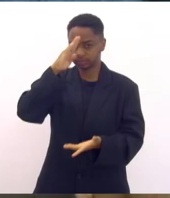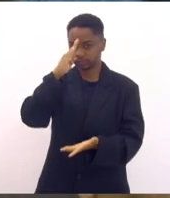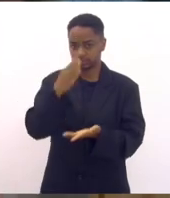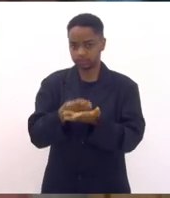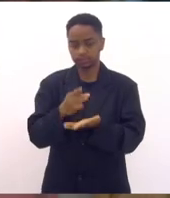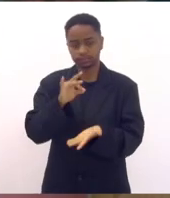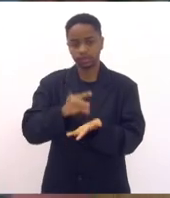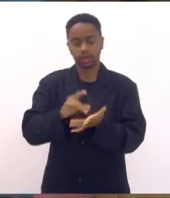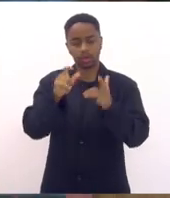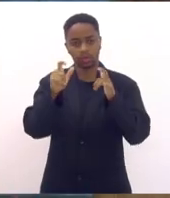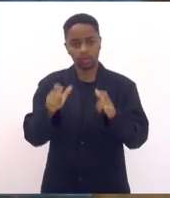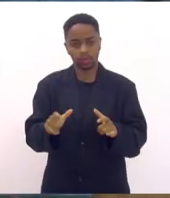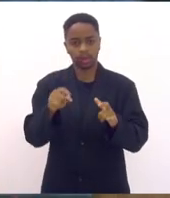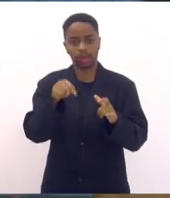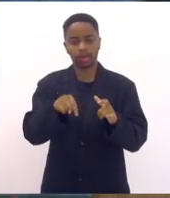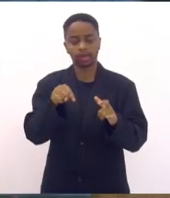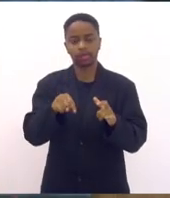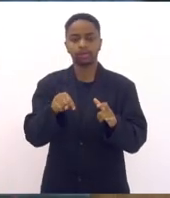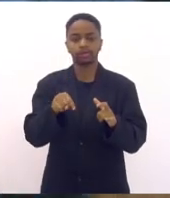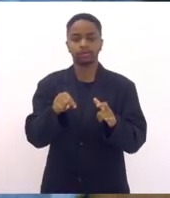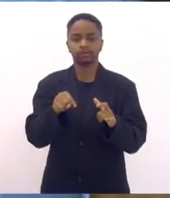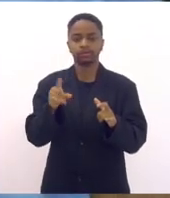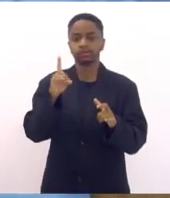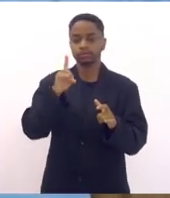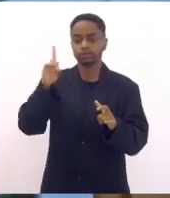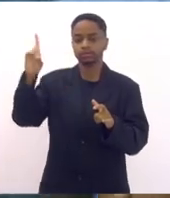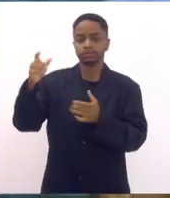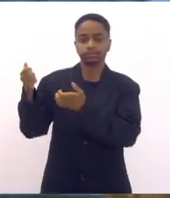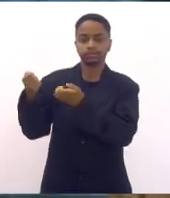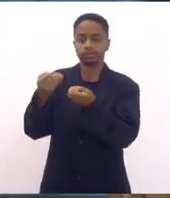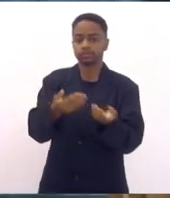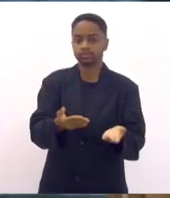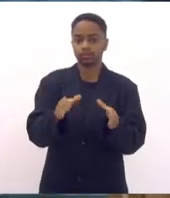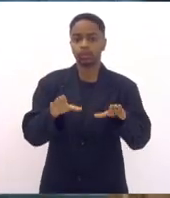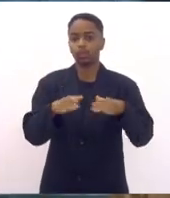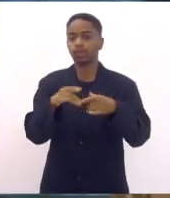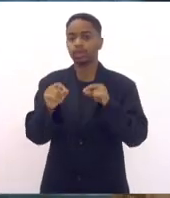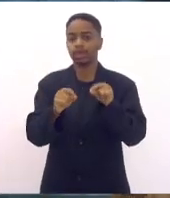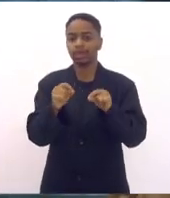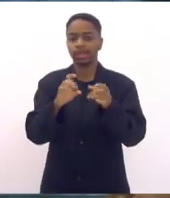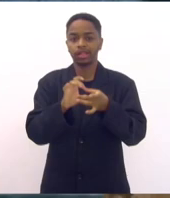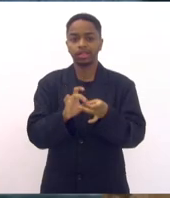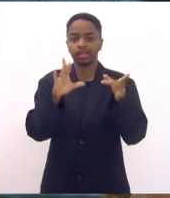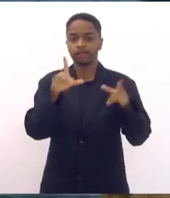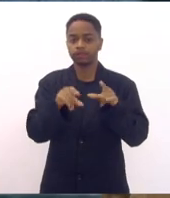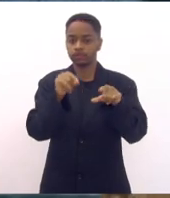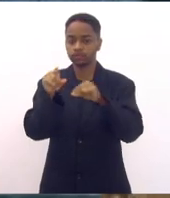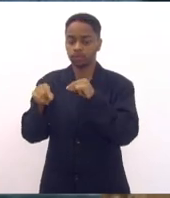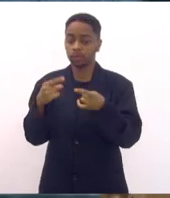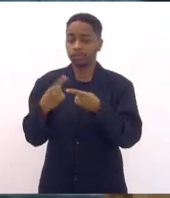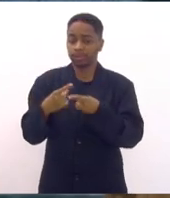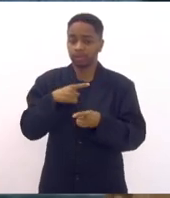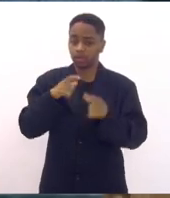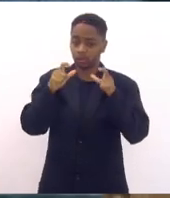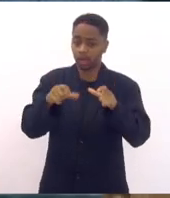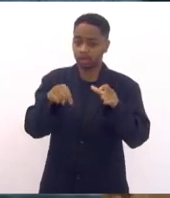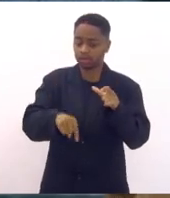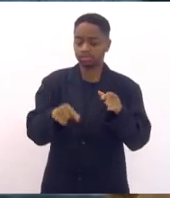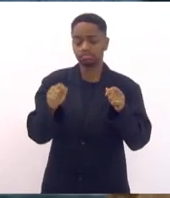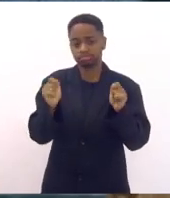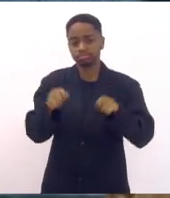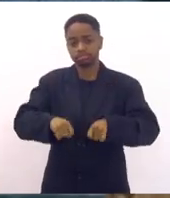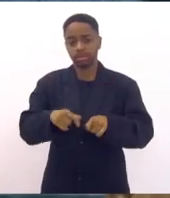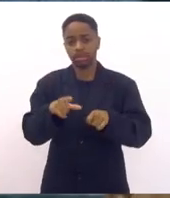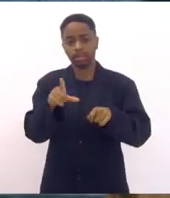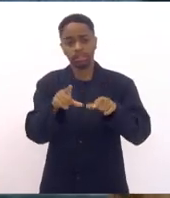grande espaço daquilo que Deus proveu à humanidade que é chama livre arbítrio então Aqui nós temos um espaço de livre arbítrio pra gente